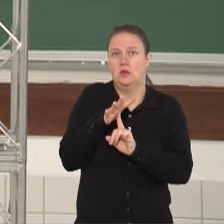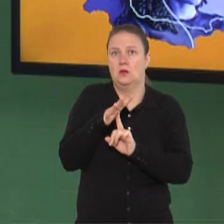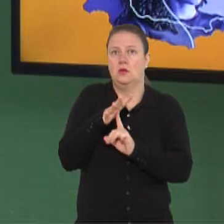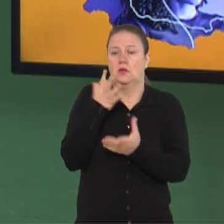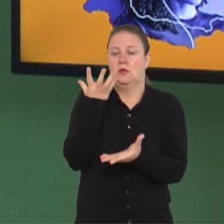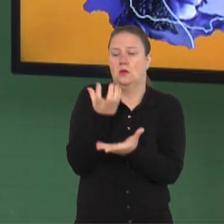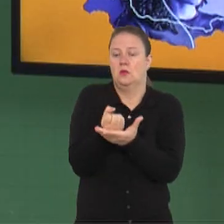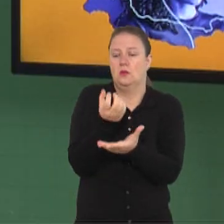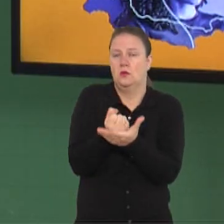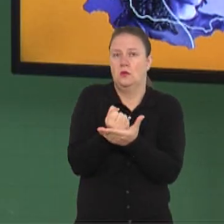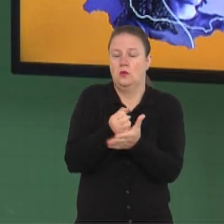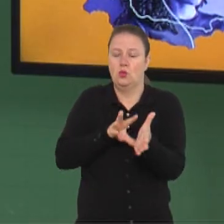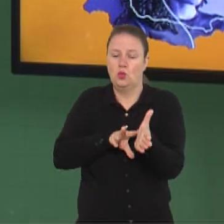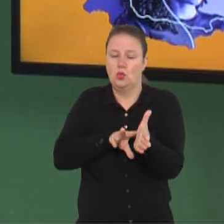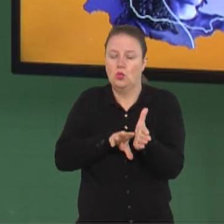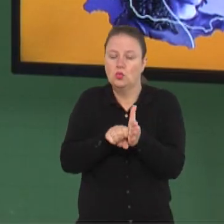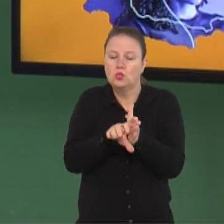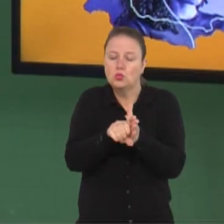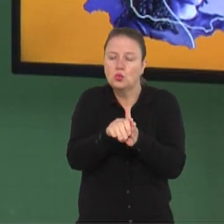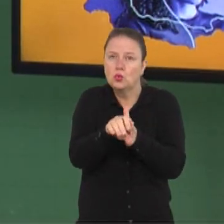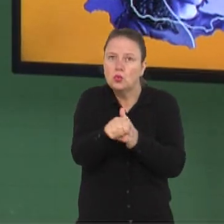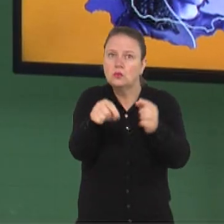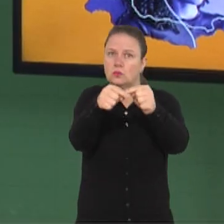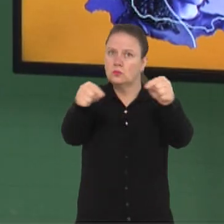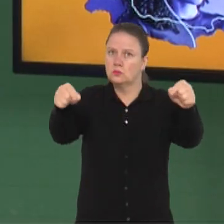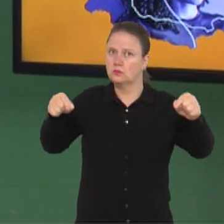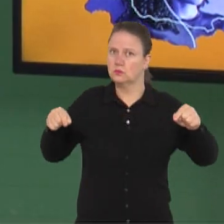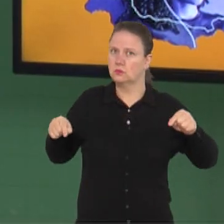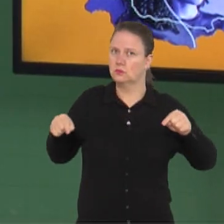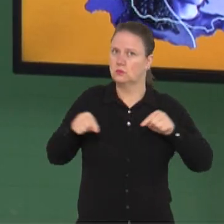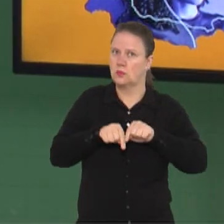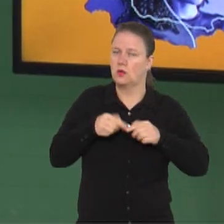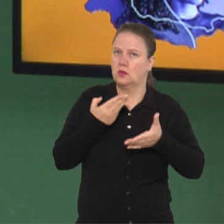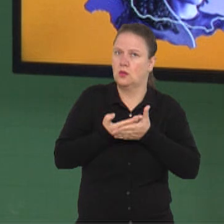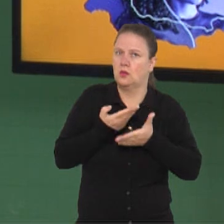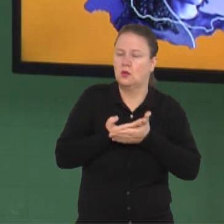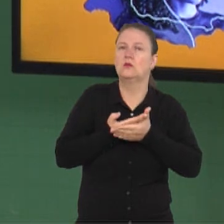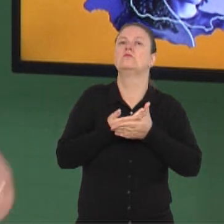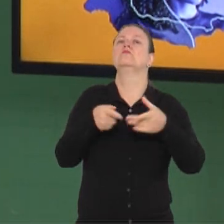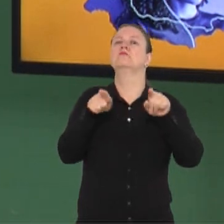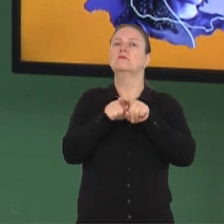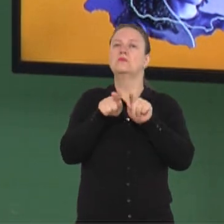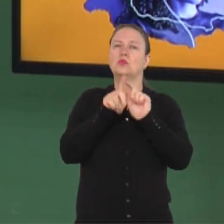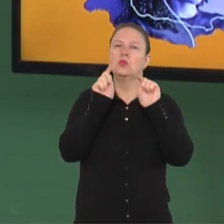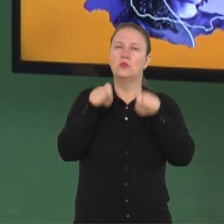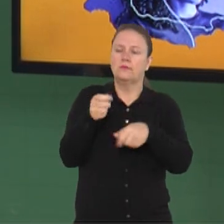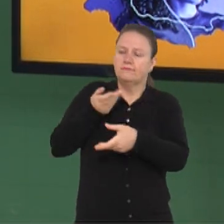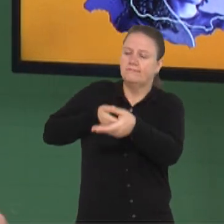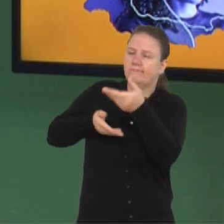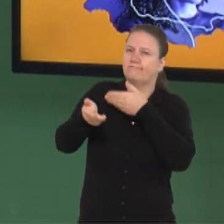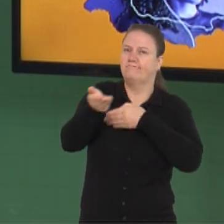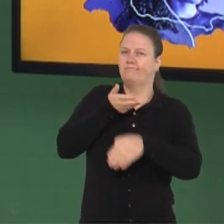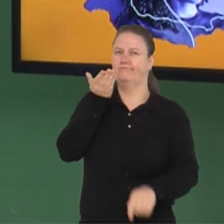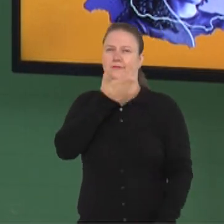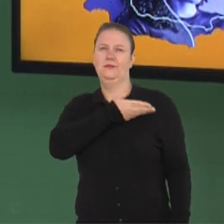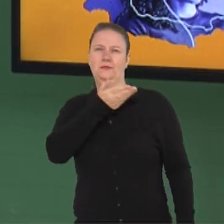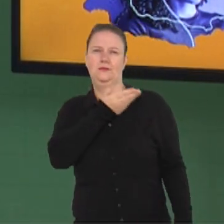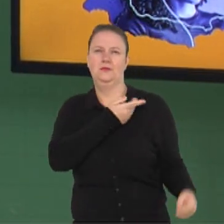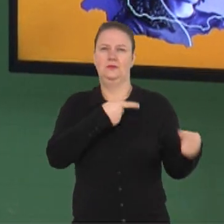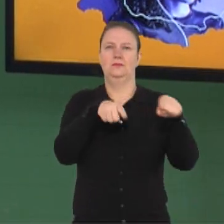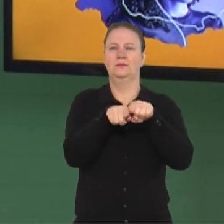aplicativo Aula Paraná, baixe o aplicativo, acompanhe as aulas, sei lá, você pode interagir com seus colegas, com seu